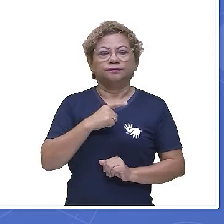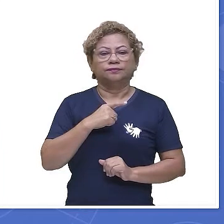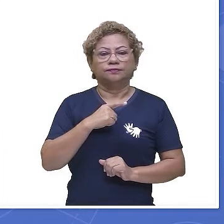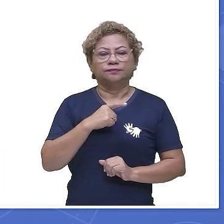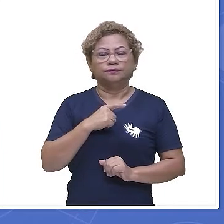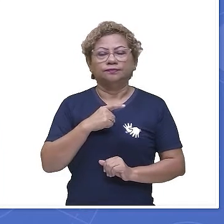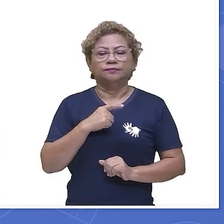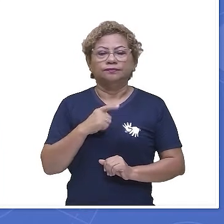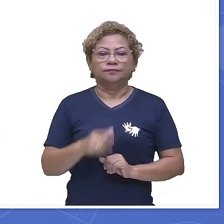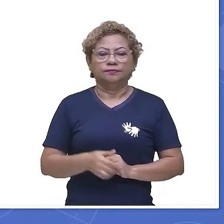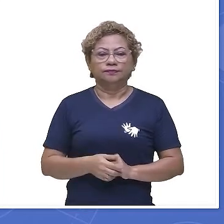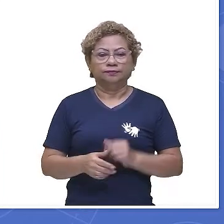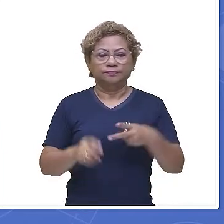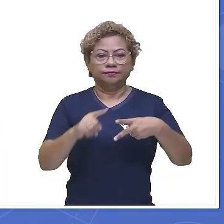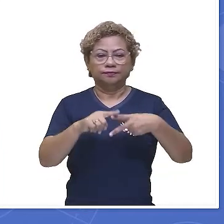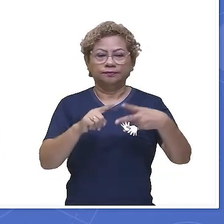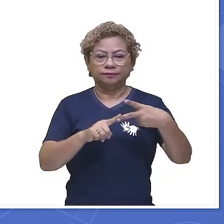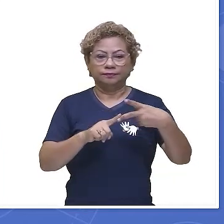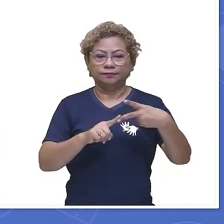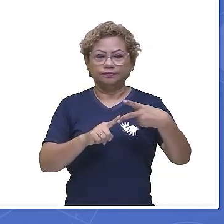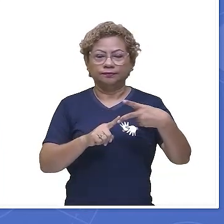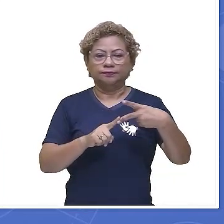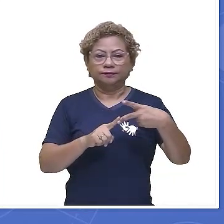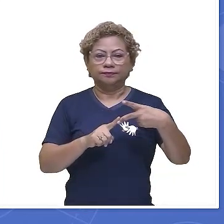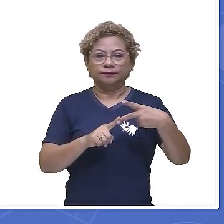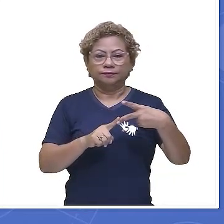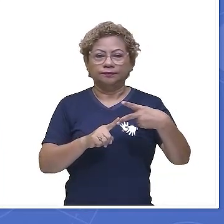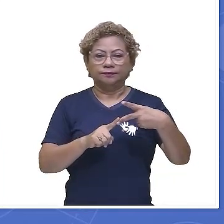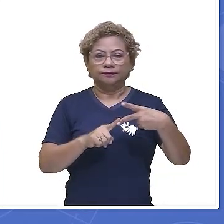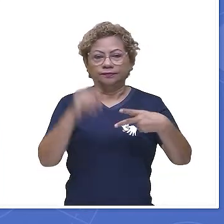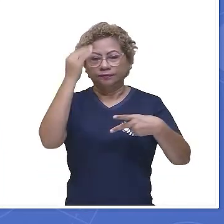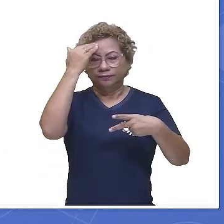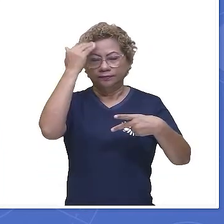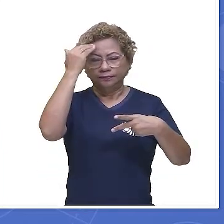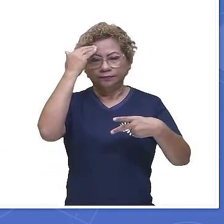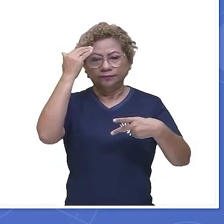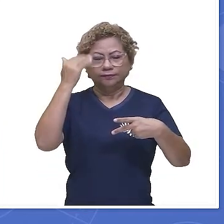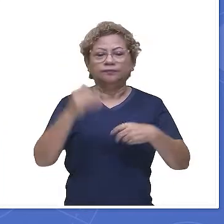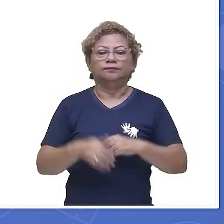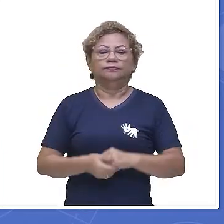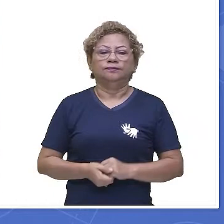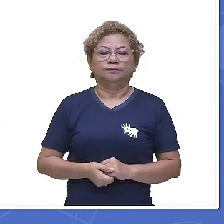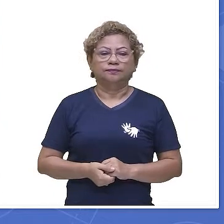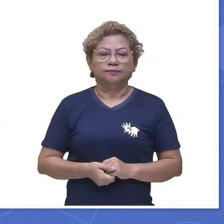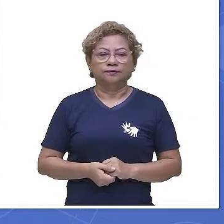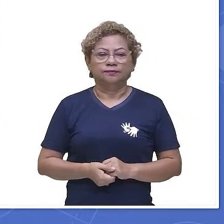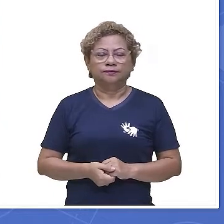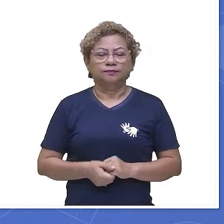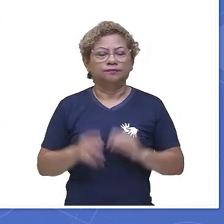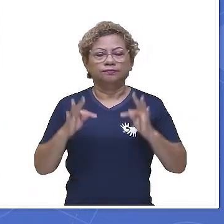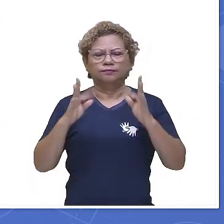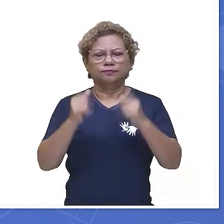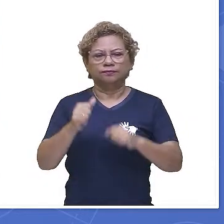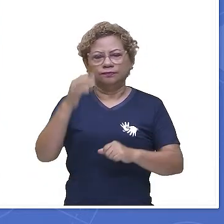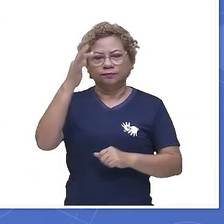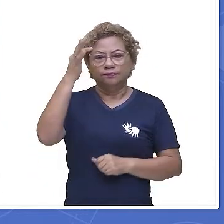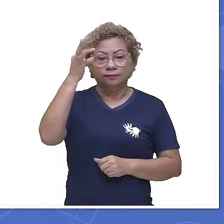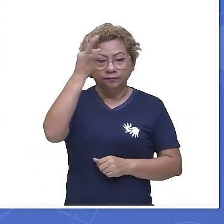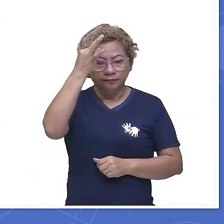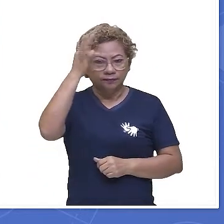relatividade, e as alterações no entendimento científico, daí decorrentes, bem como todas as teorias